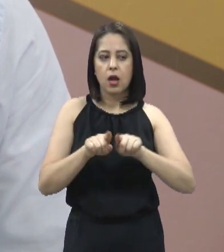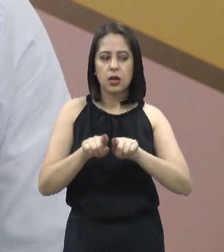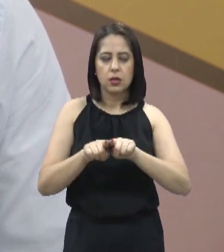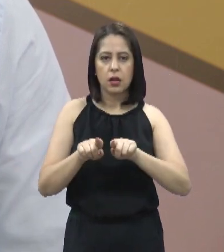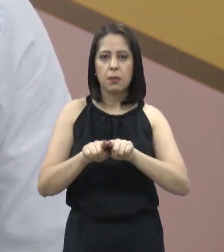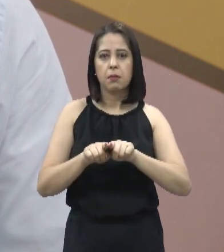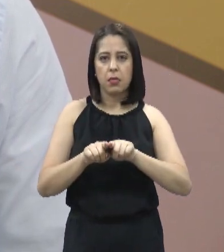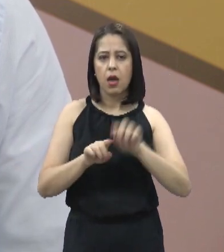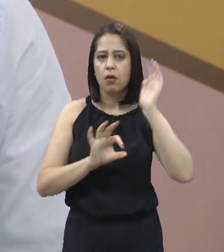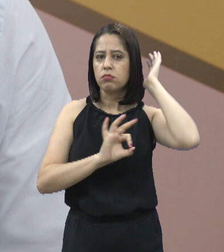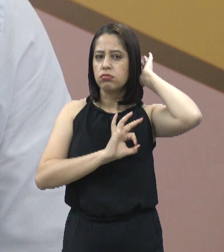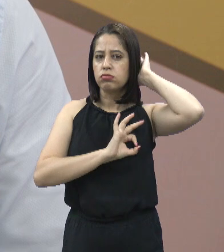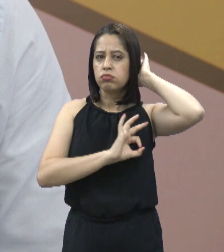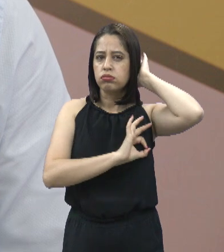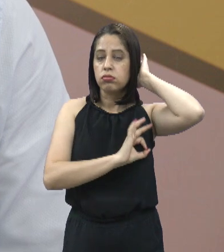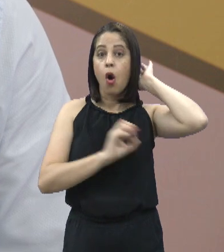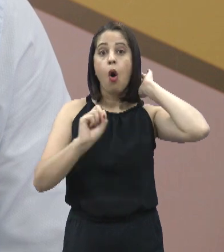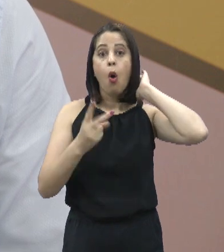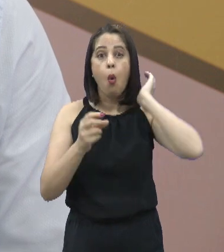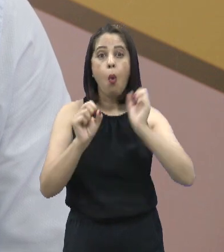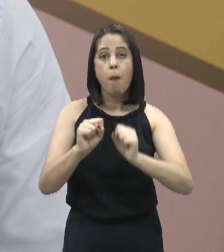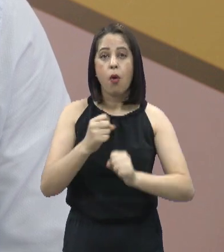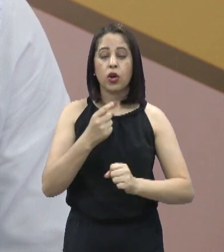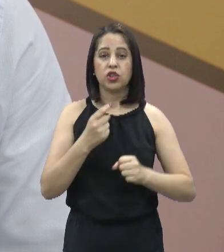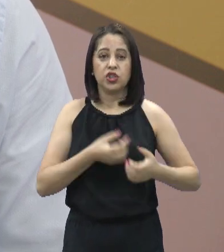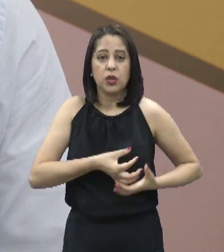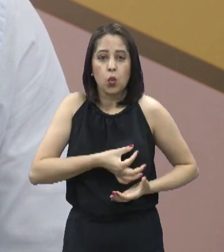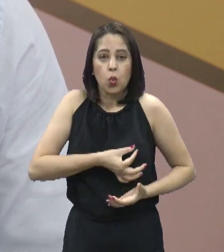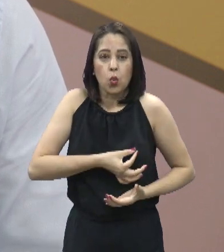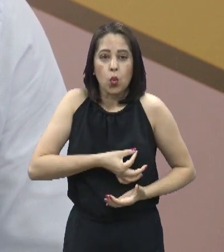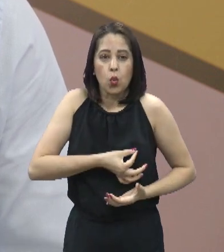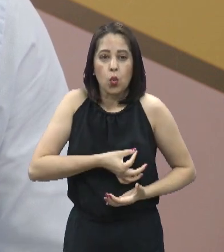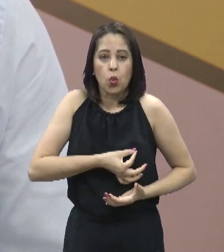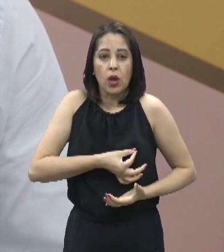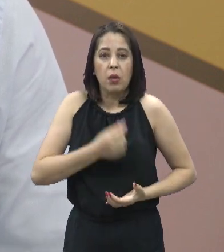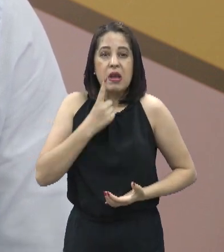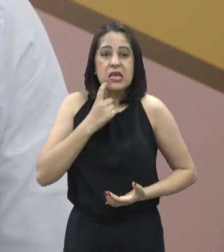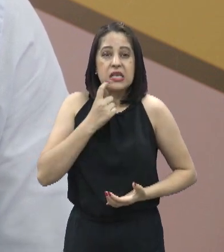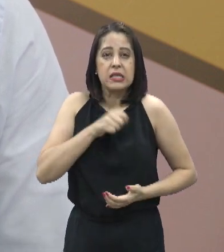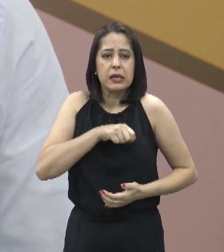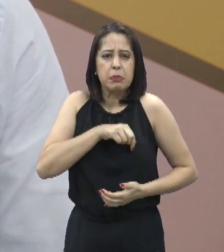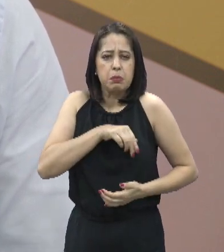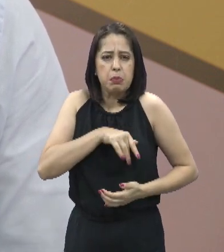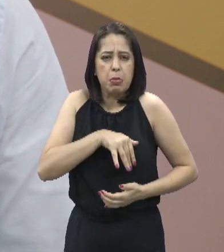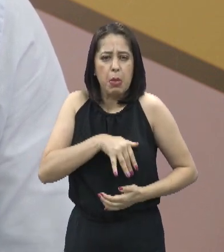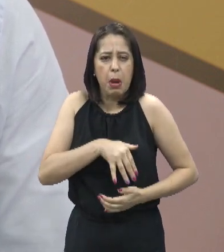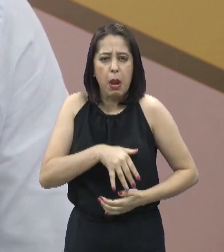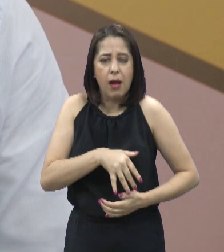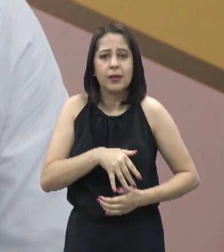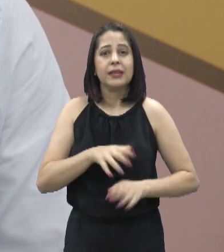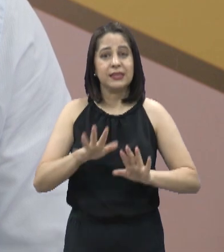um pouco de sangramento pelo mamilo, Então, esses são sintomas que realmente